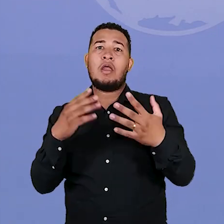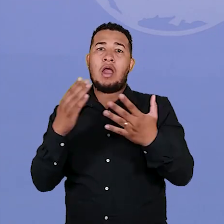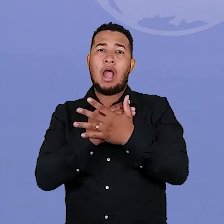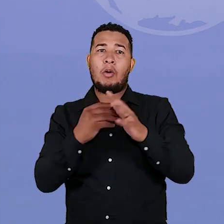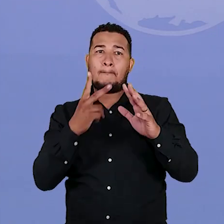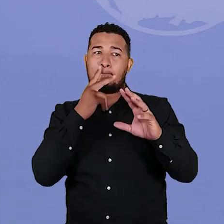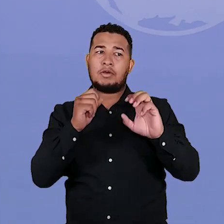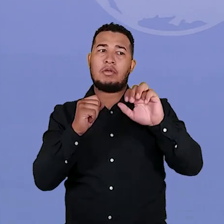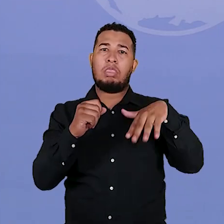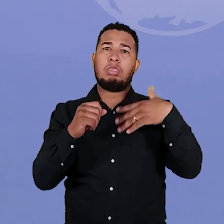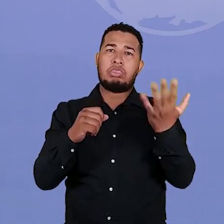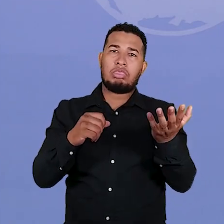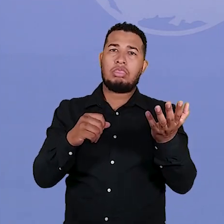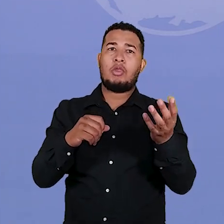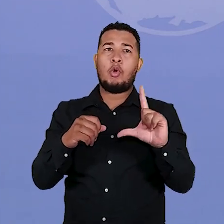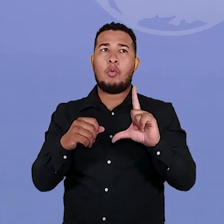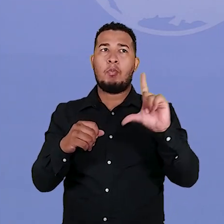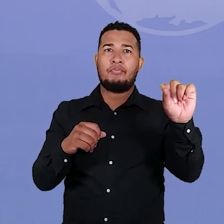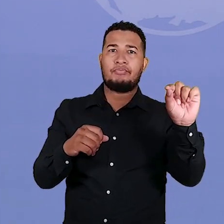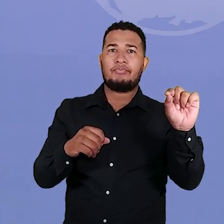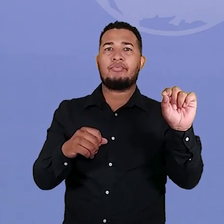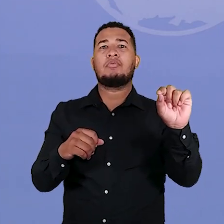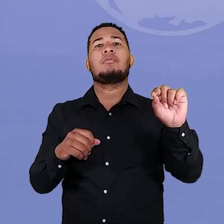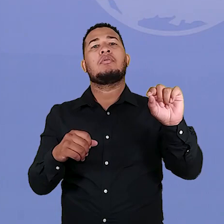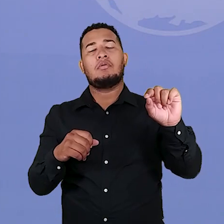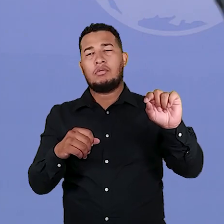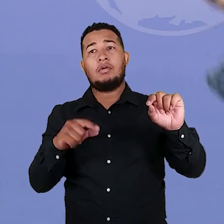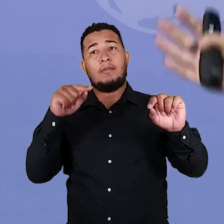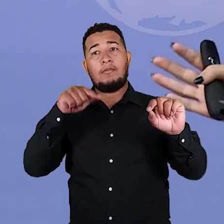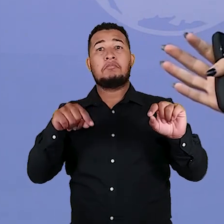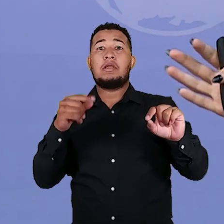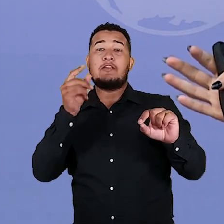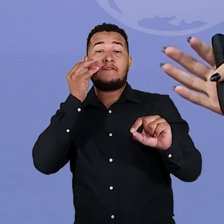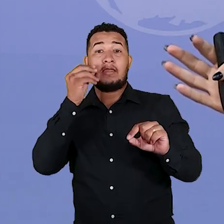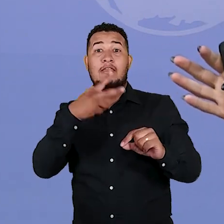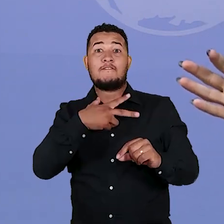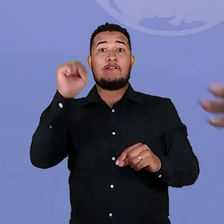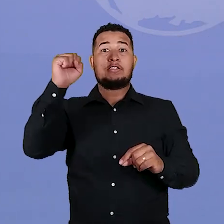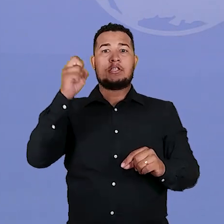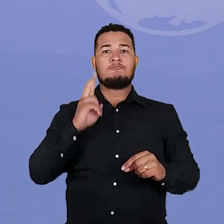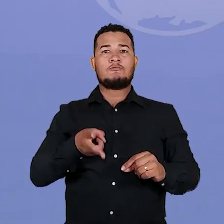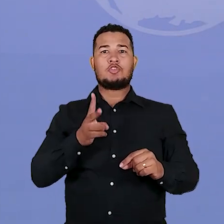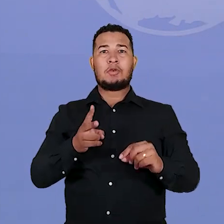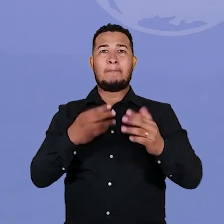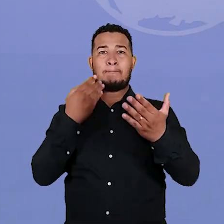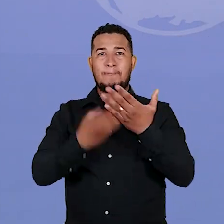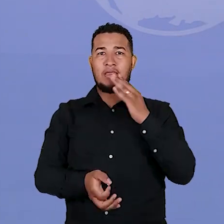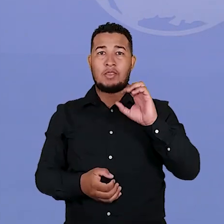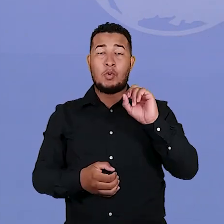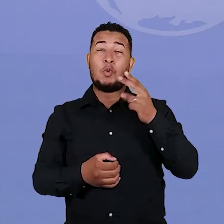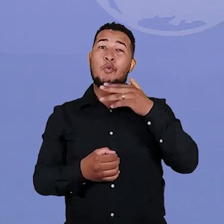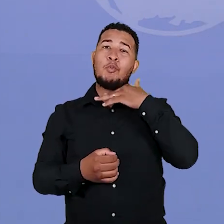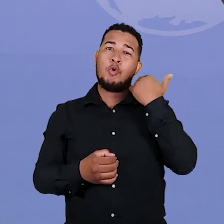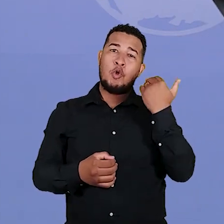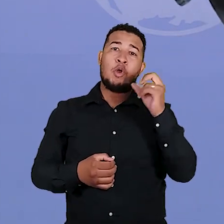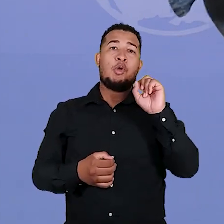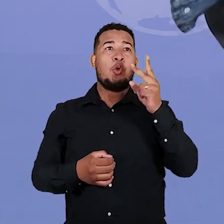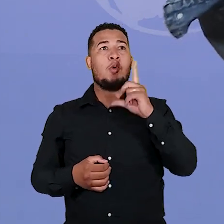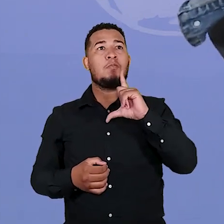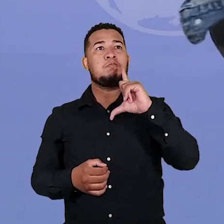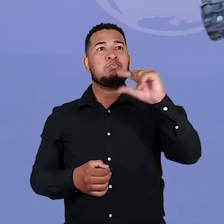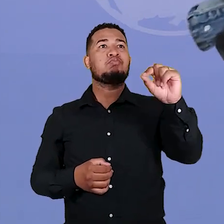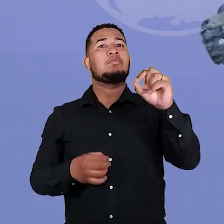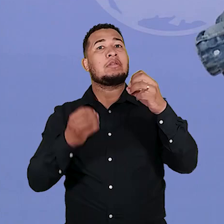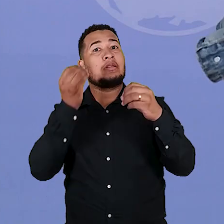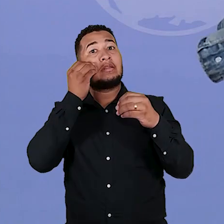Uma pode se extinguir e a outra sai vencedora, uma pode sair e ir para outro local, né? Desempenhar o seu nicho ecológico em